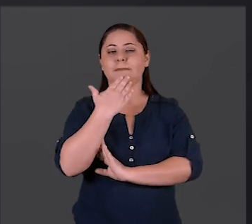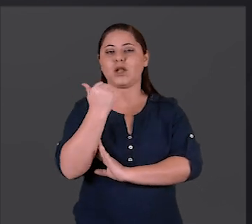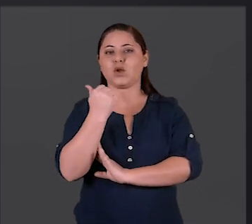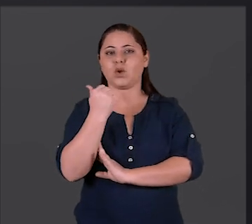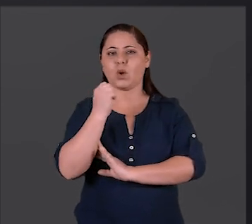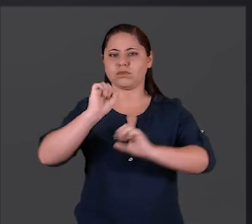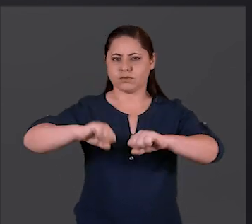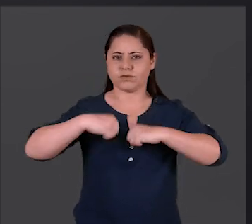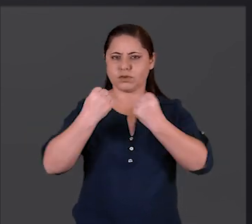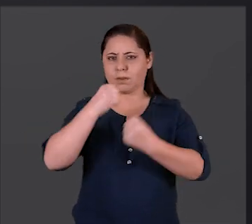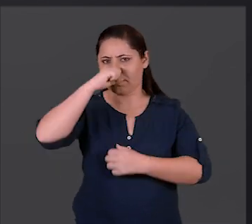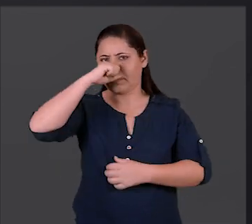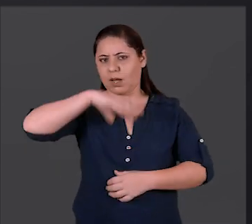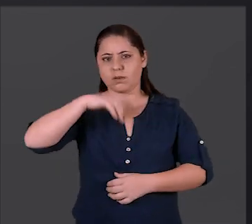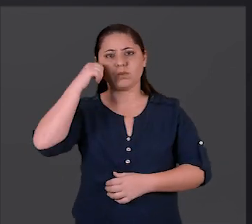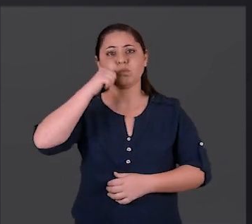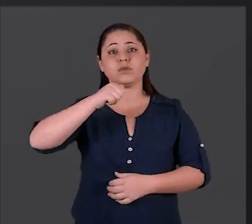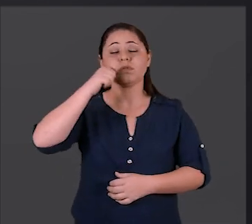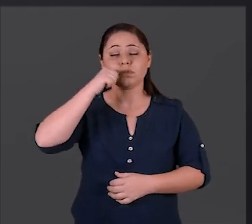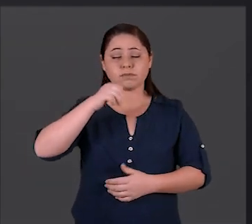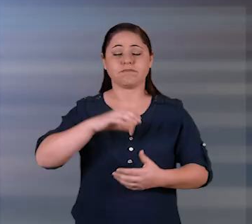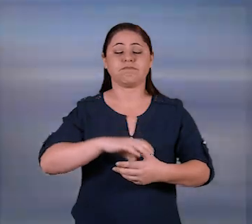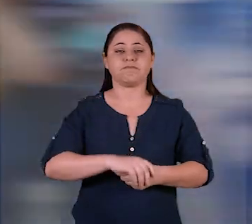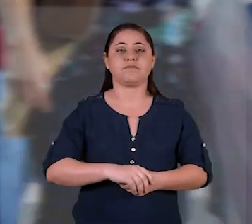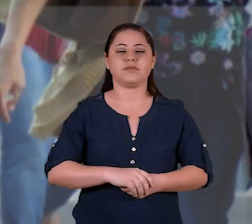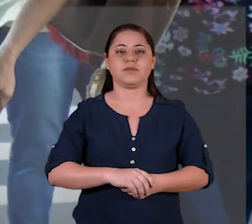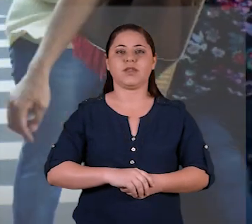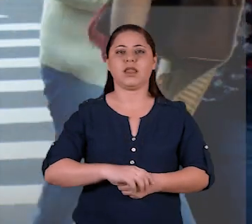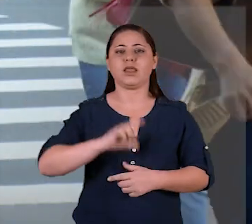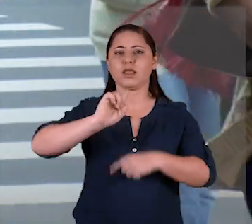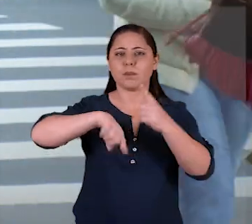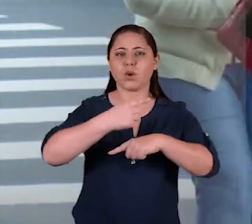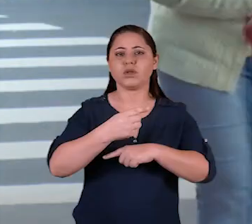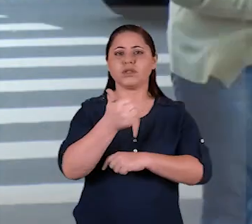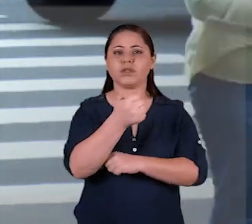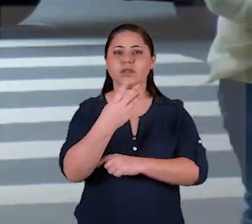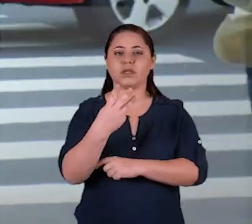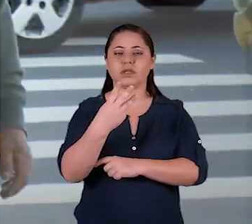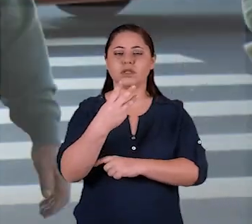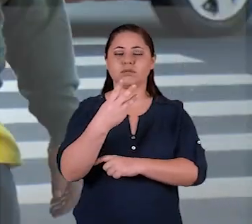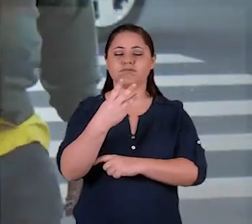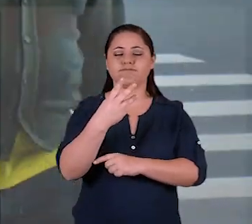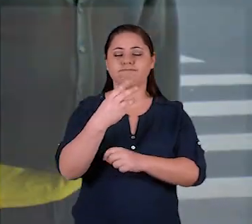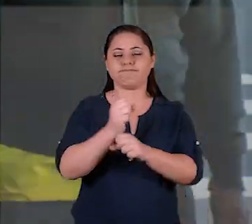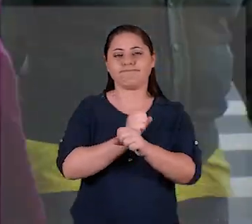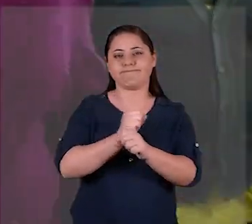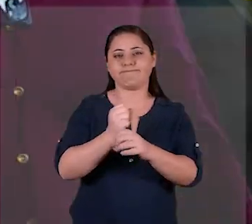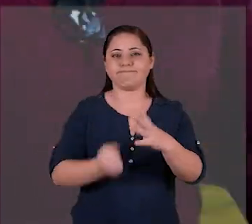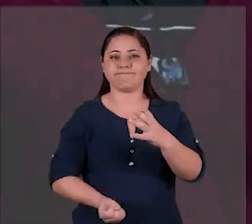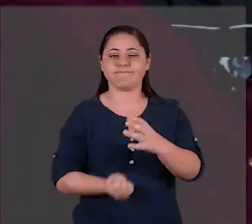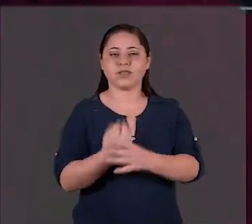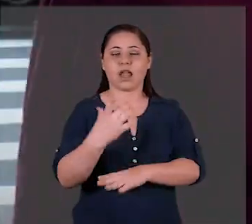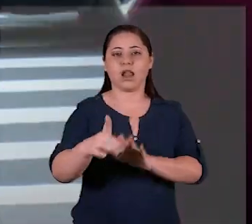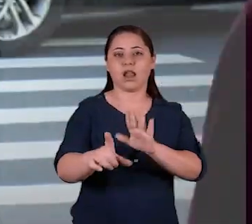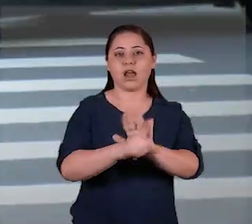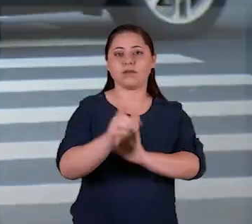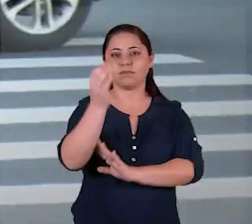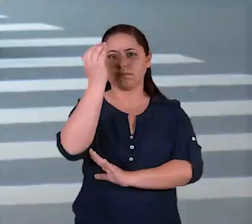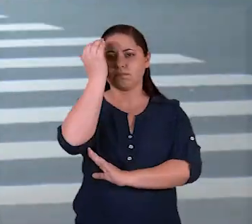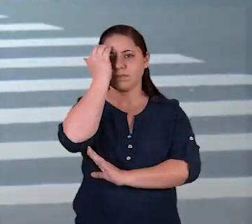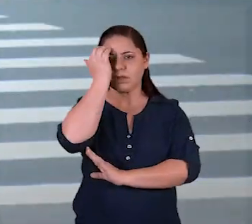no enfrentamento à violência contra as mulheres. Após 13 anos de sua promulgação, a Lei Maria da Penha